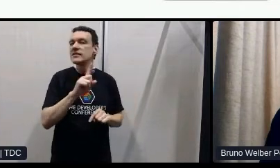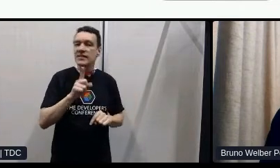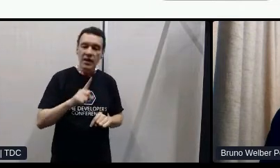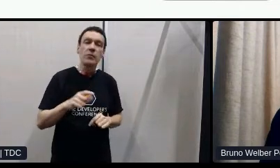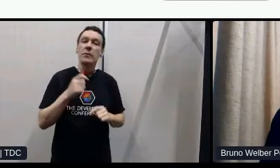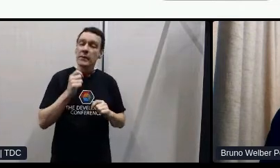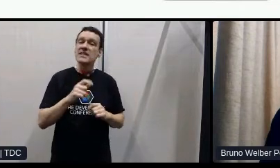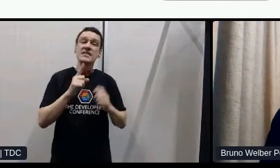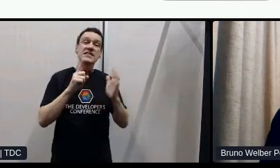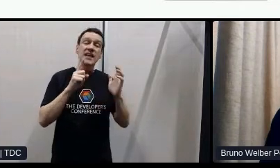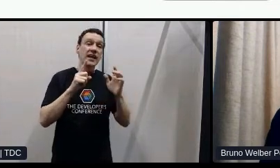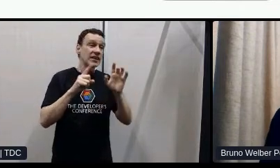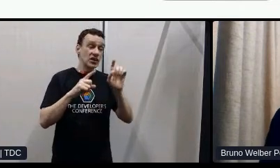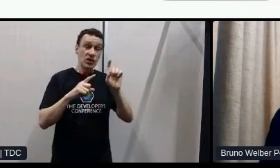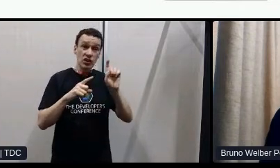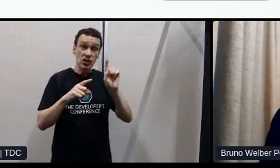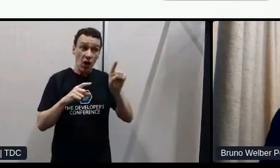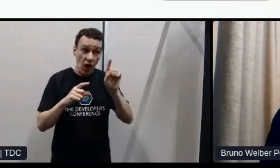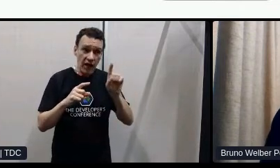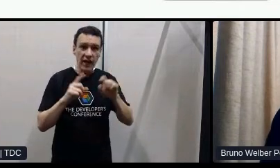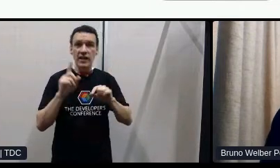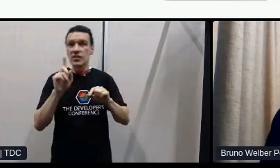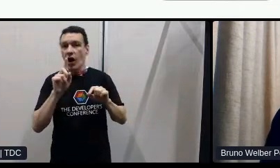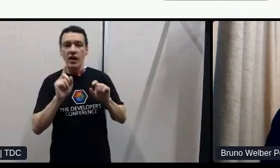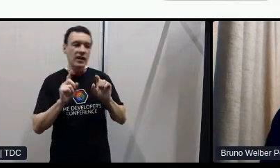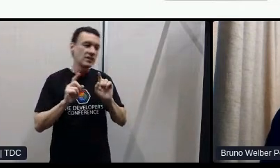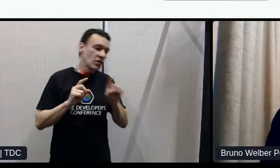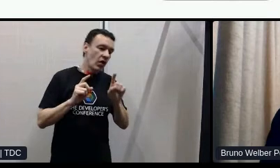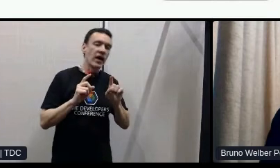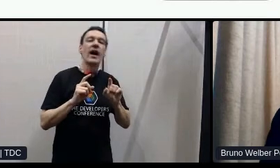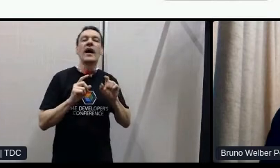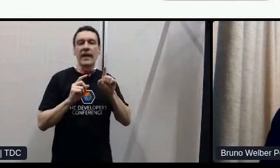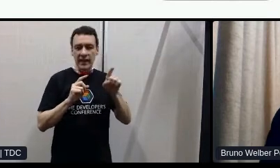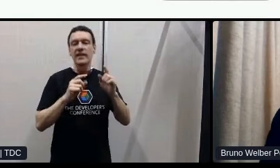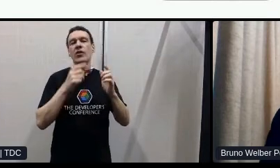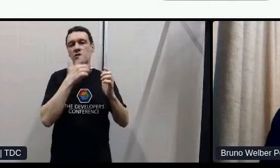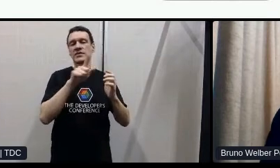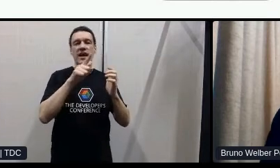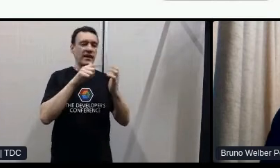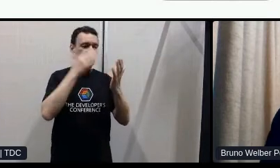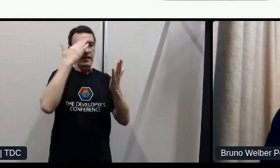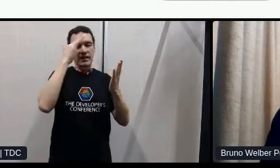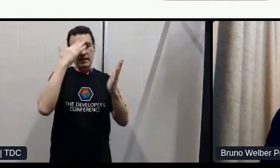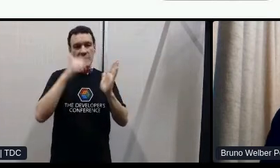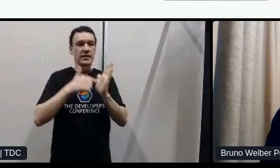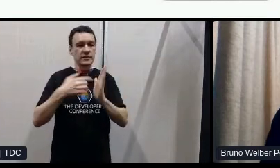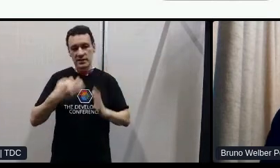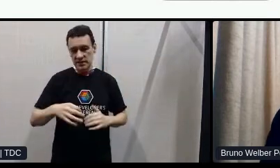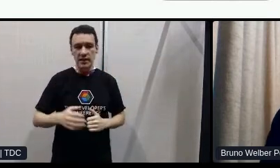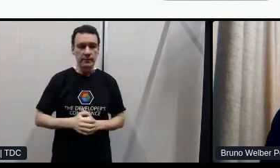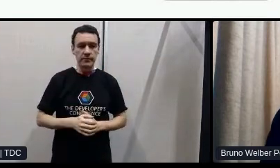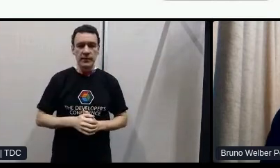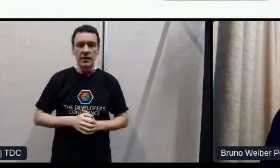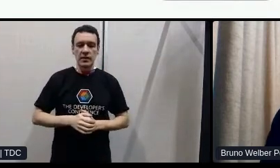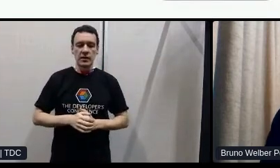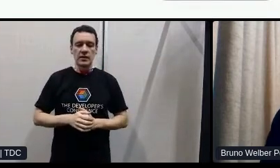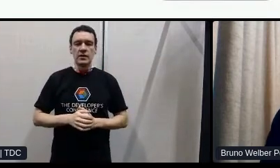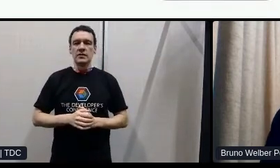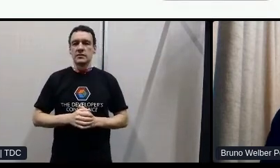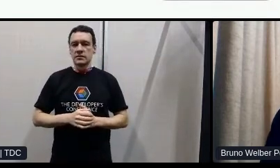ali em alguma parte aleatória da tela para conseguir ler aquele item. Como a gente tem esse número tão expressivo